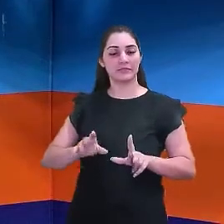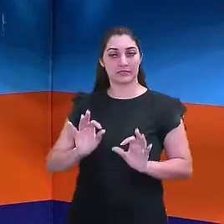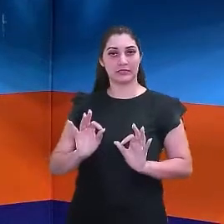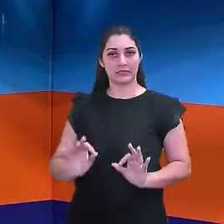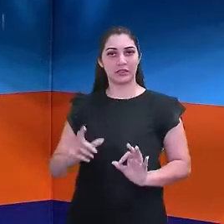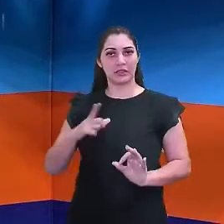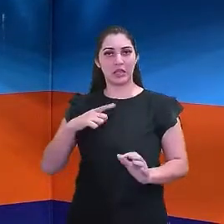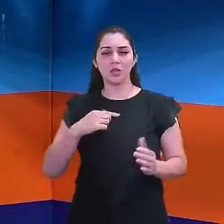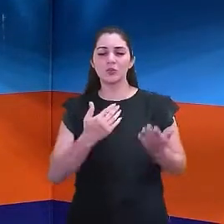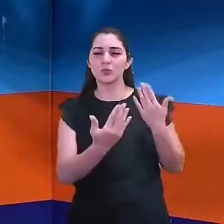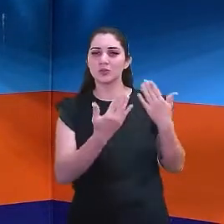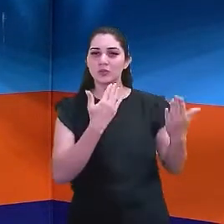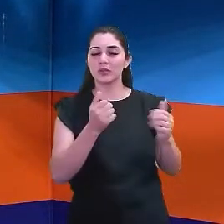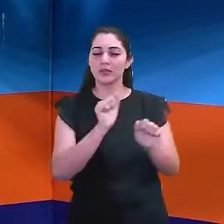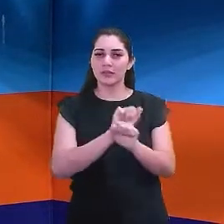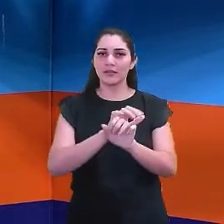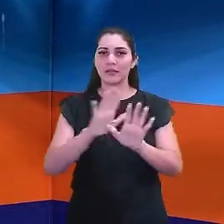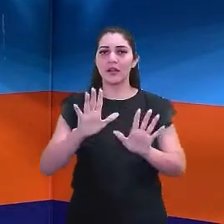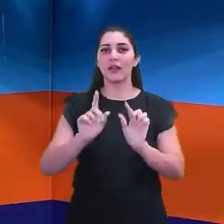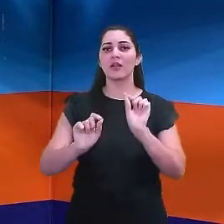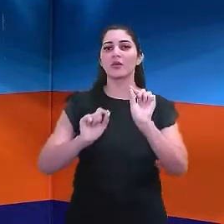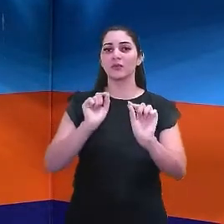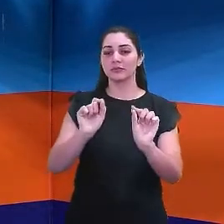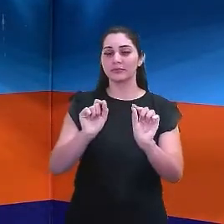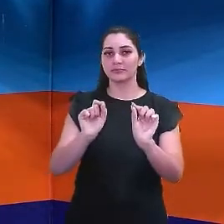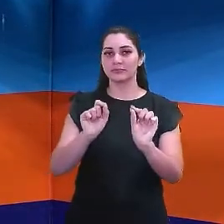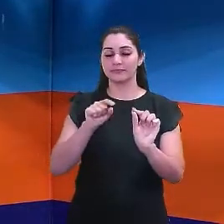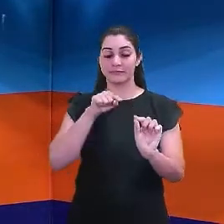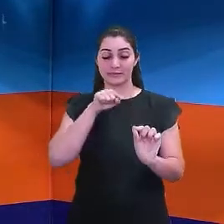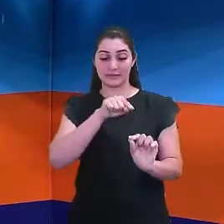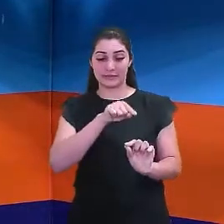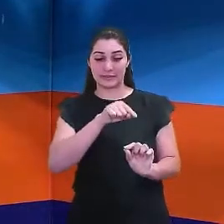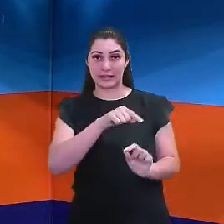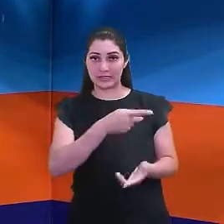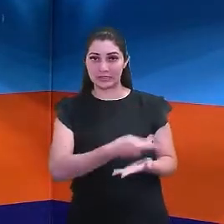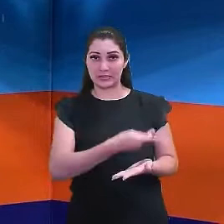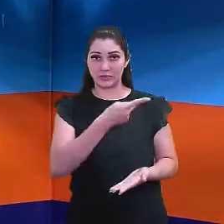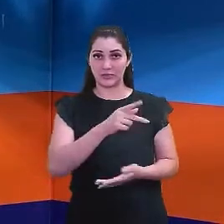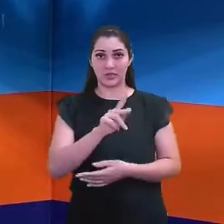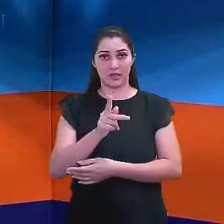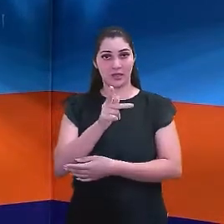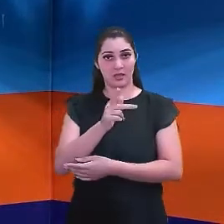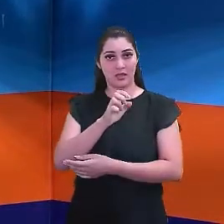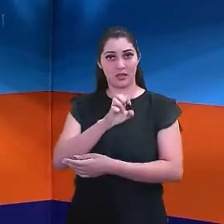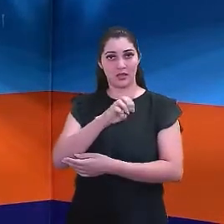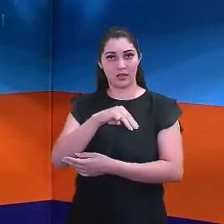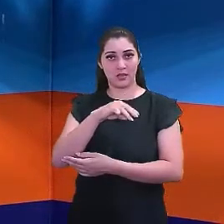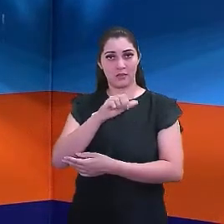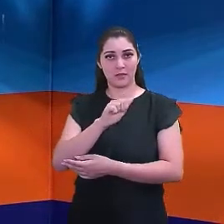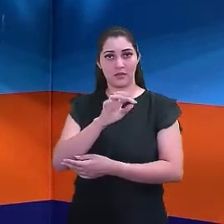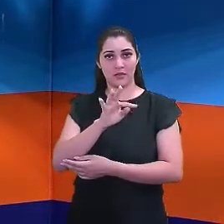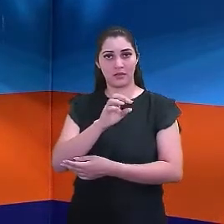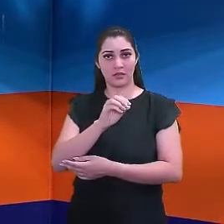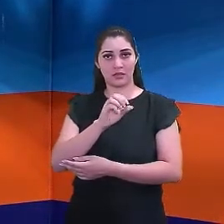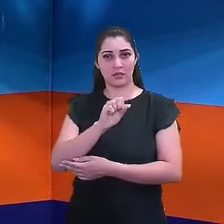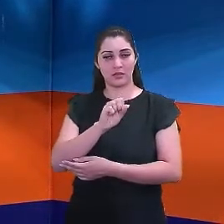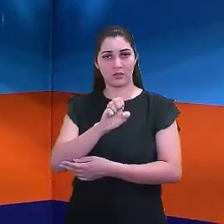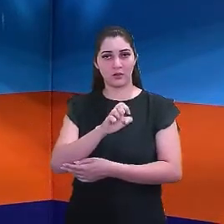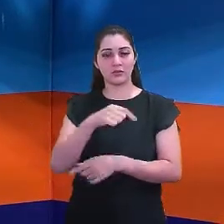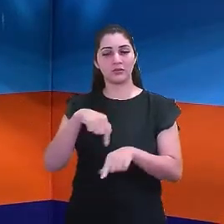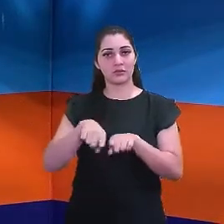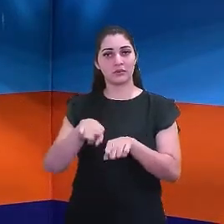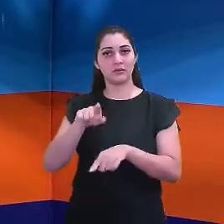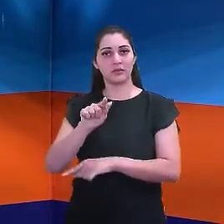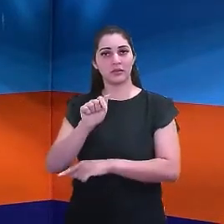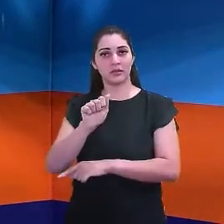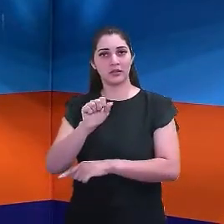um diálogo nítido, claro, desse fenômeno chamado hematose e gases respiratórios que vão estar